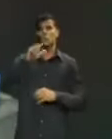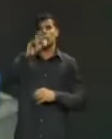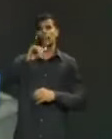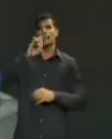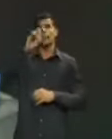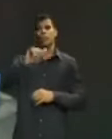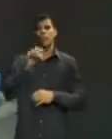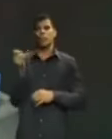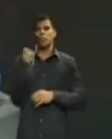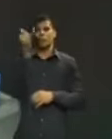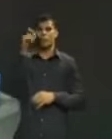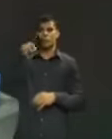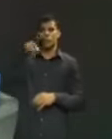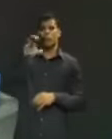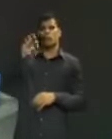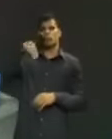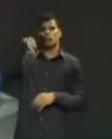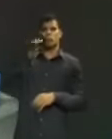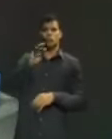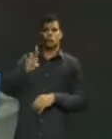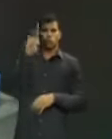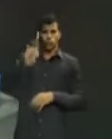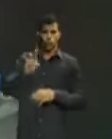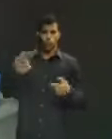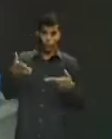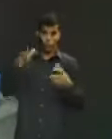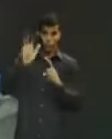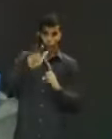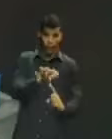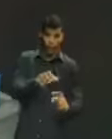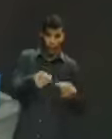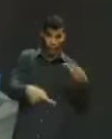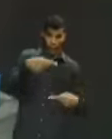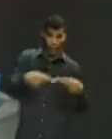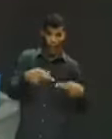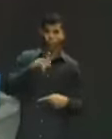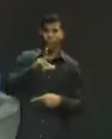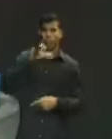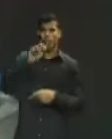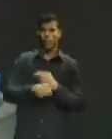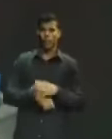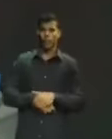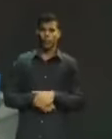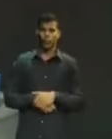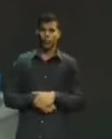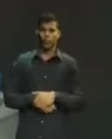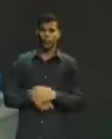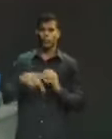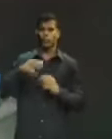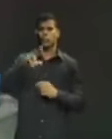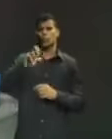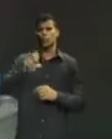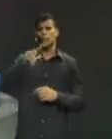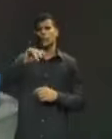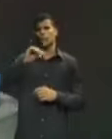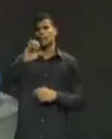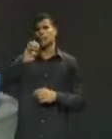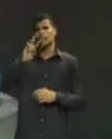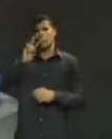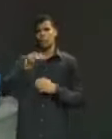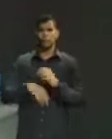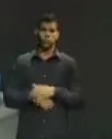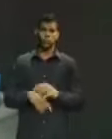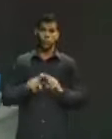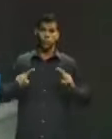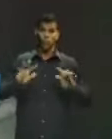cadavidaimporta.com.br. Estamos hoje influenciando políticas públicas estaduais, como é, por exemplo, o Previl. Mas eu quero conclamar